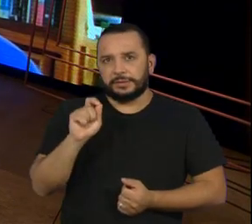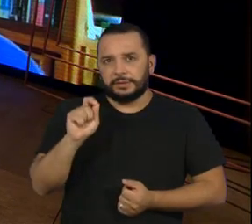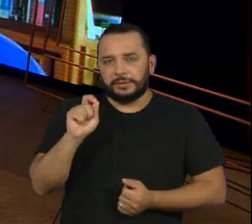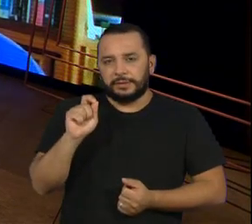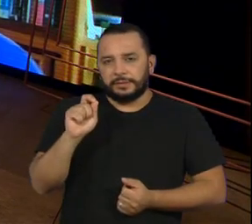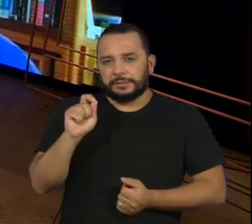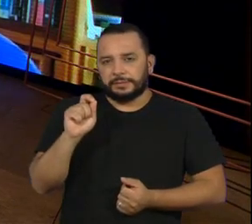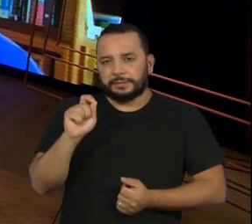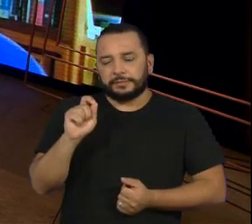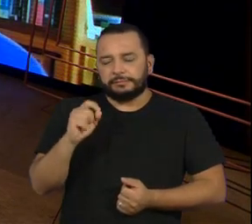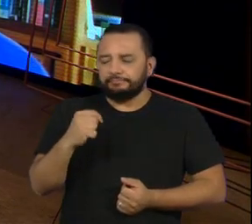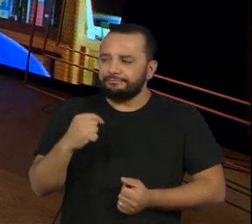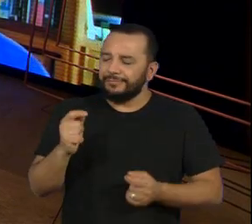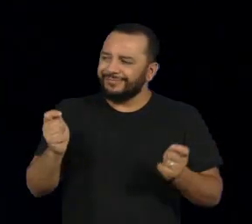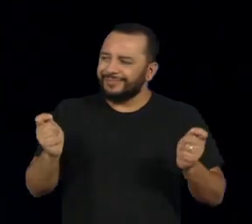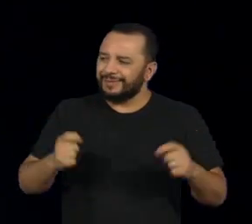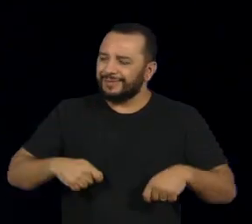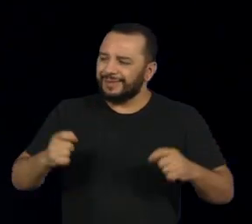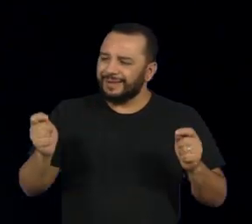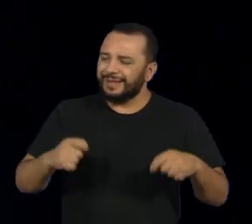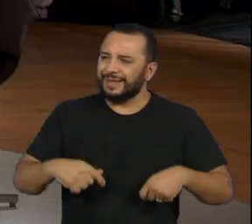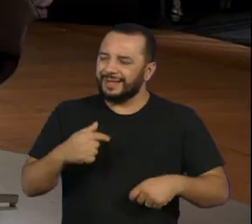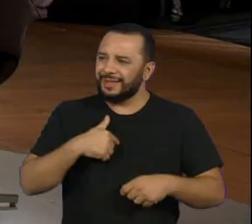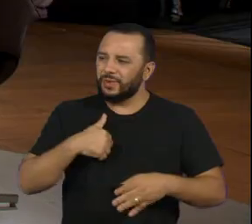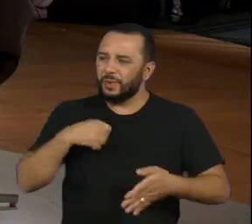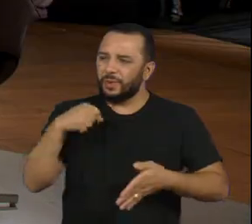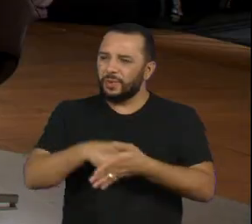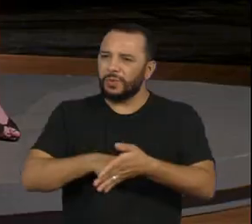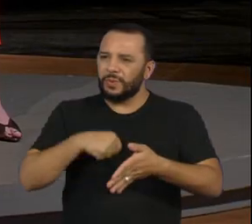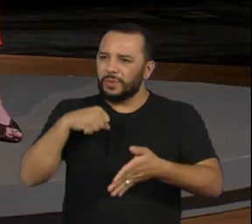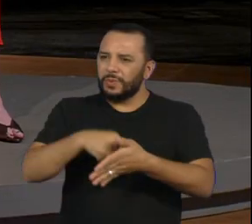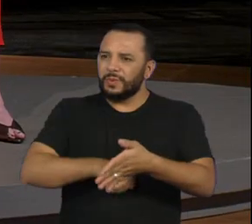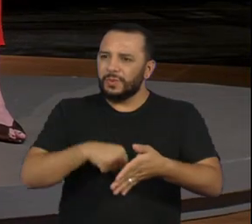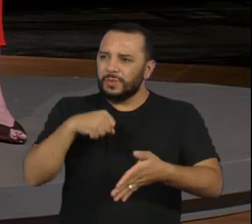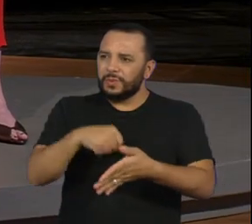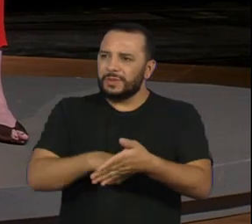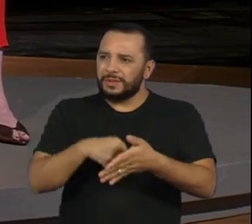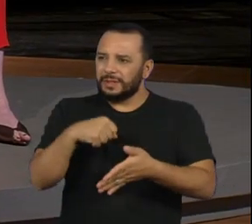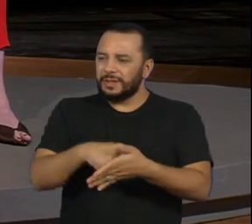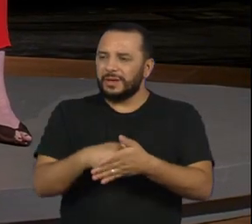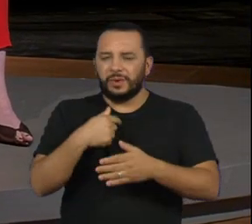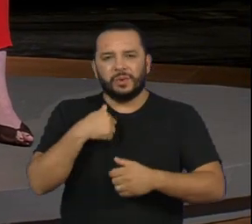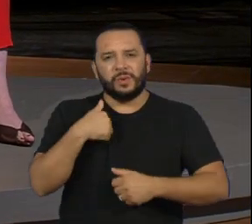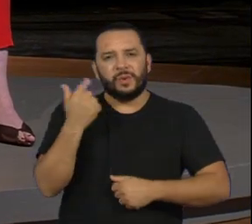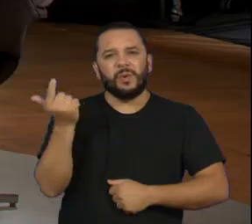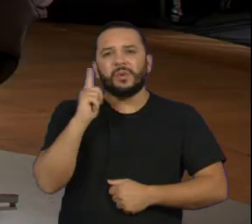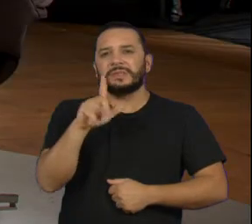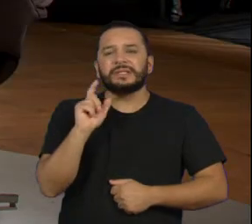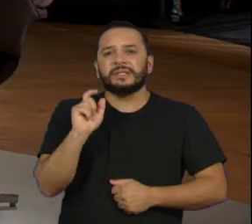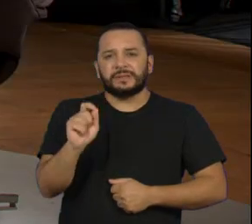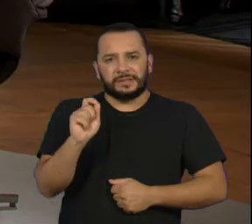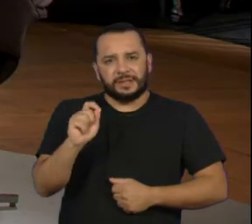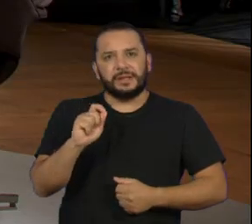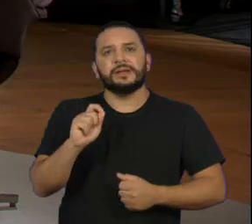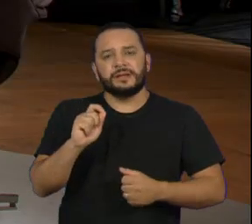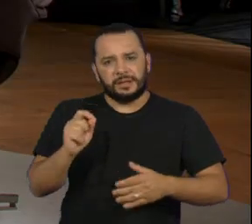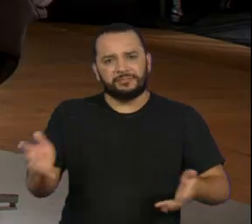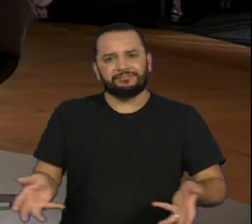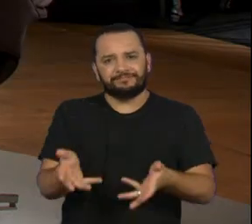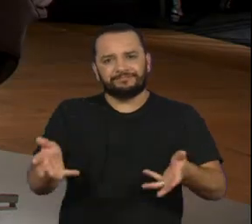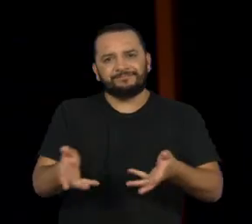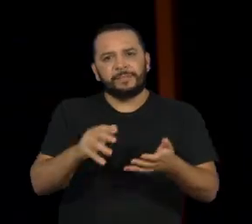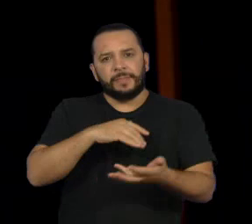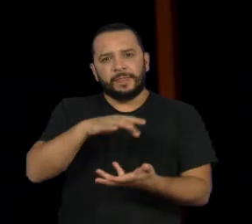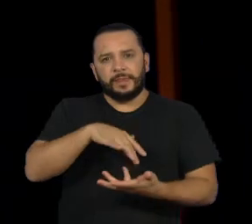que só faria sentido para mim uma luta que pudesse restabelecer a democracia